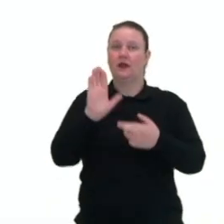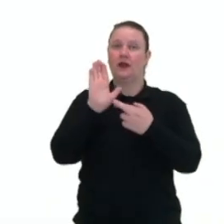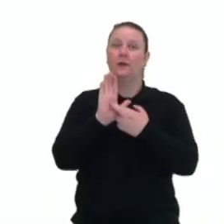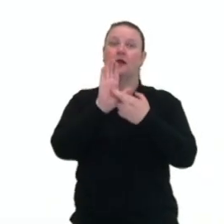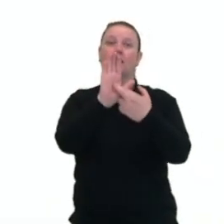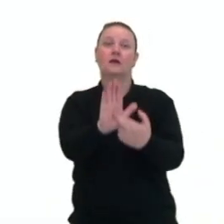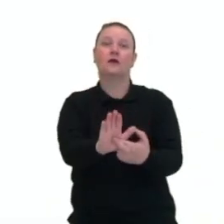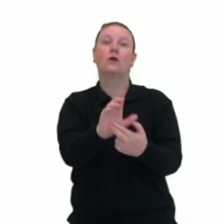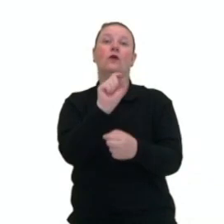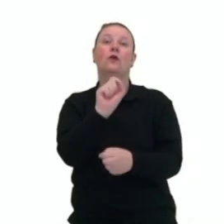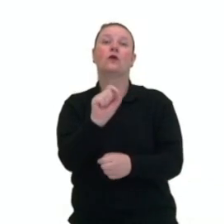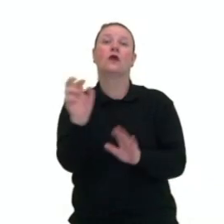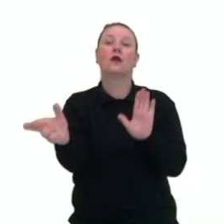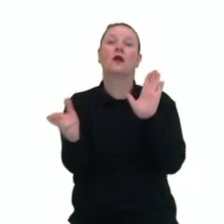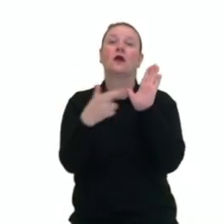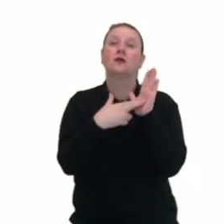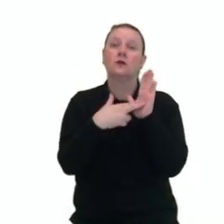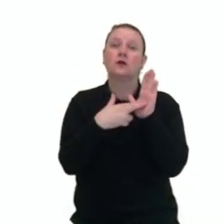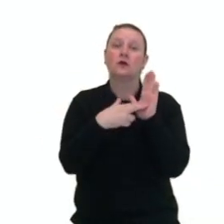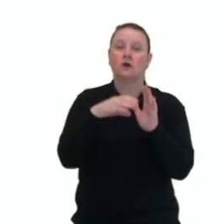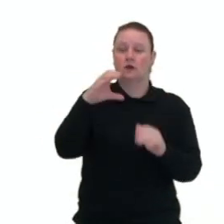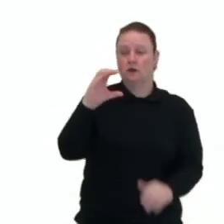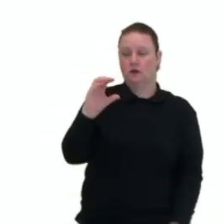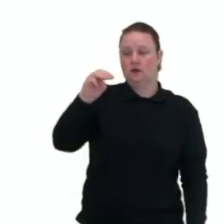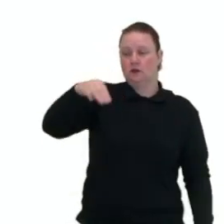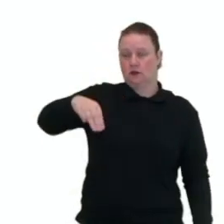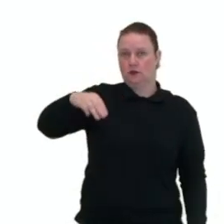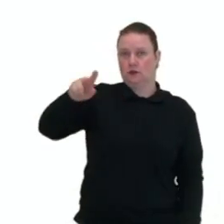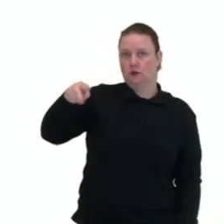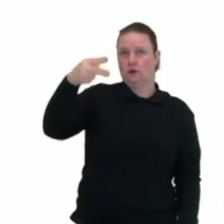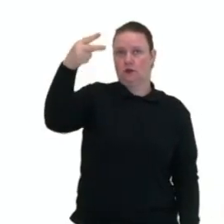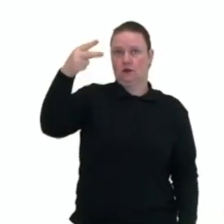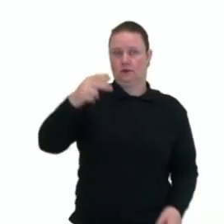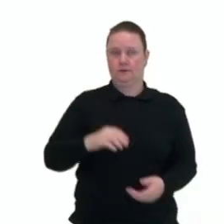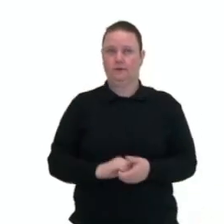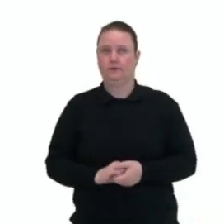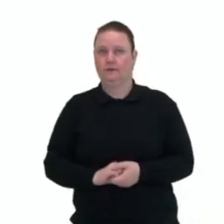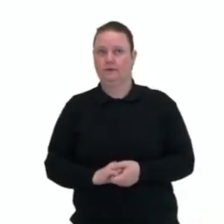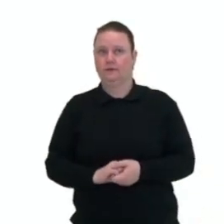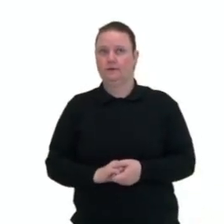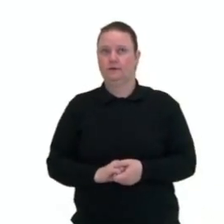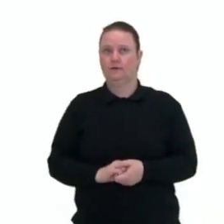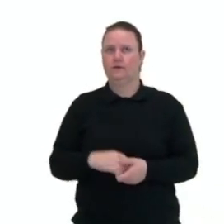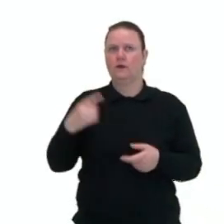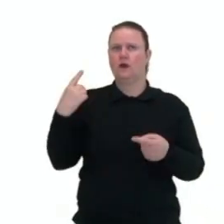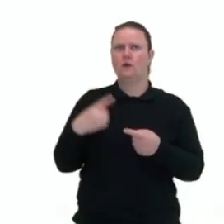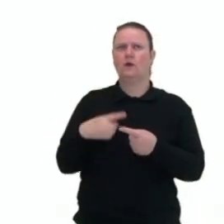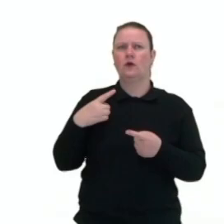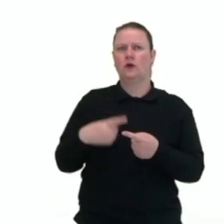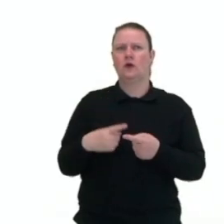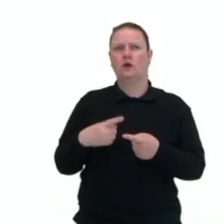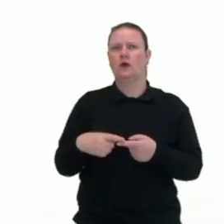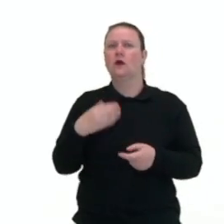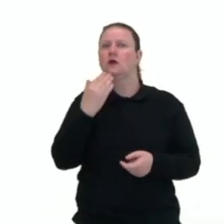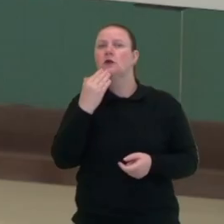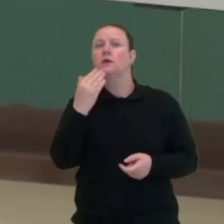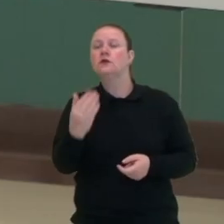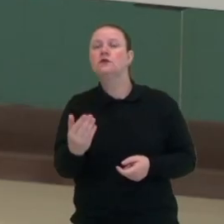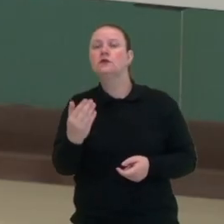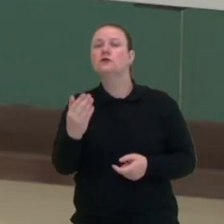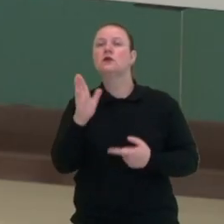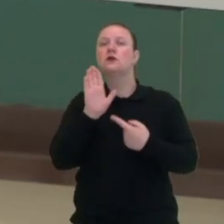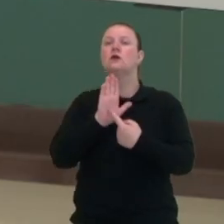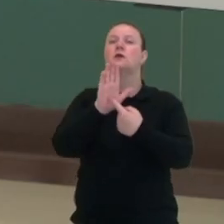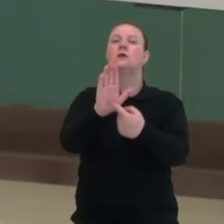o resultado em centímetros quadrados. Pessoal, por que ele está pedindo para você apresentar